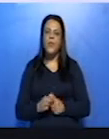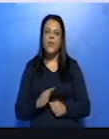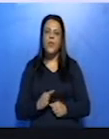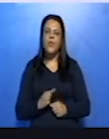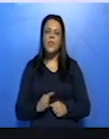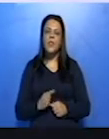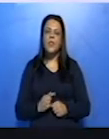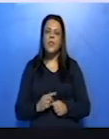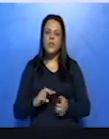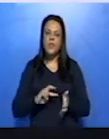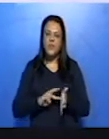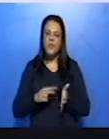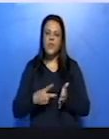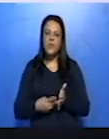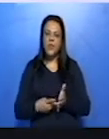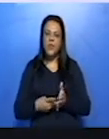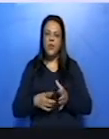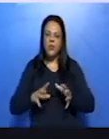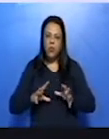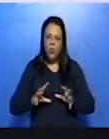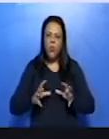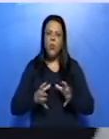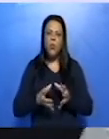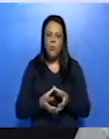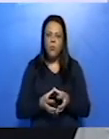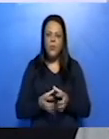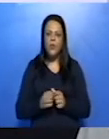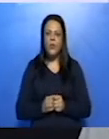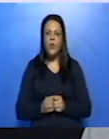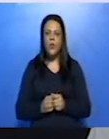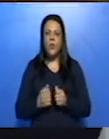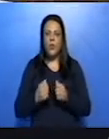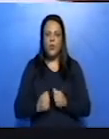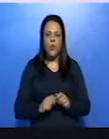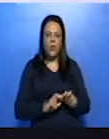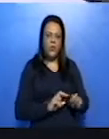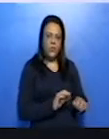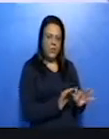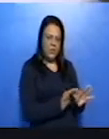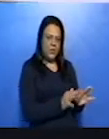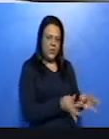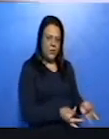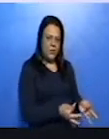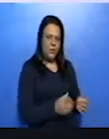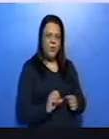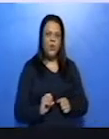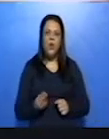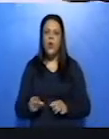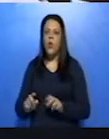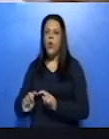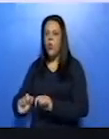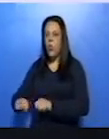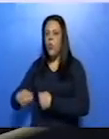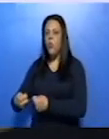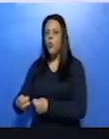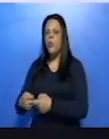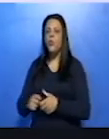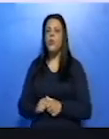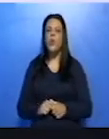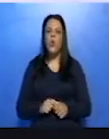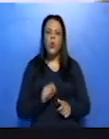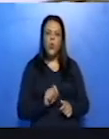completo. O período pode ser simples ou composto. Vamos analisar a diferença? Período